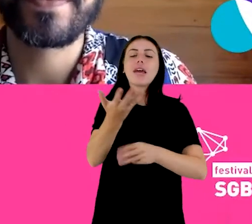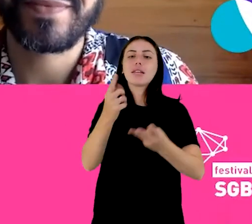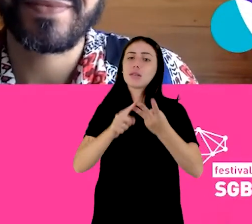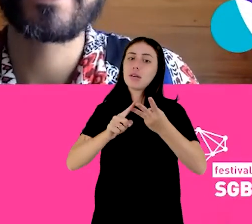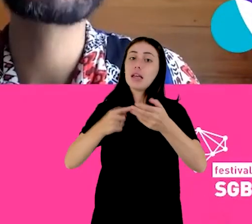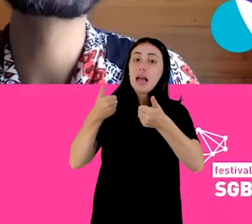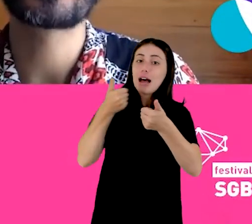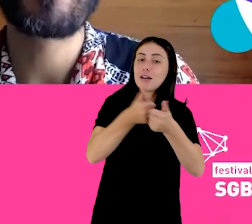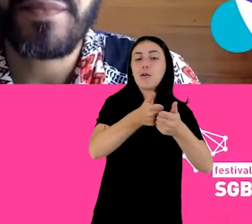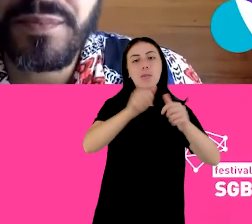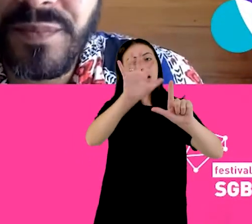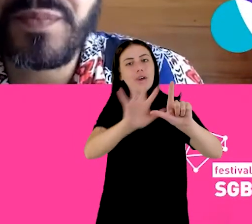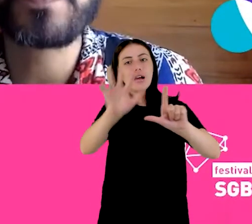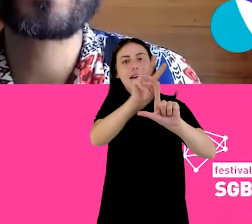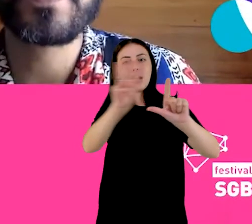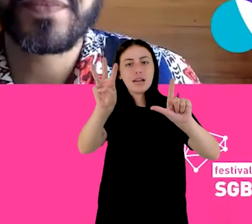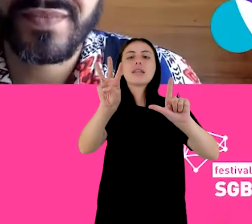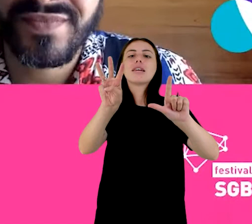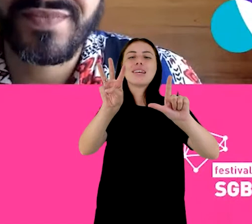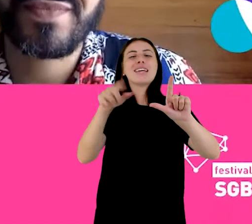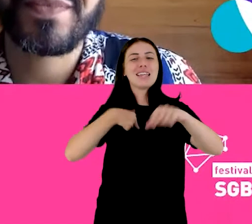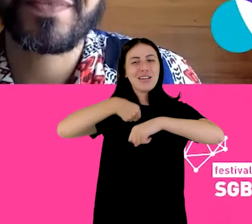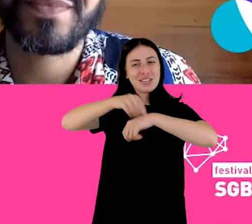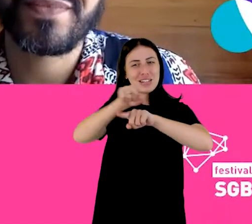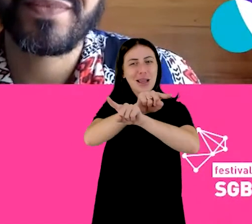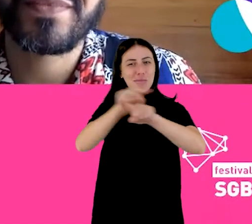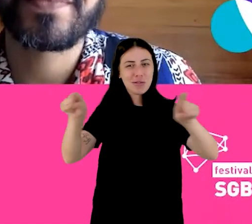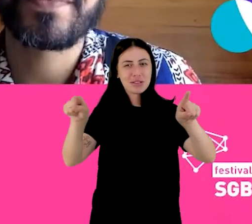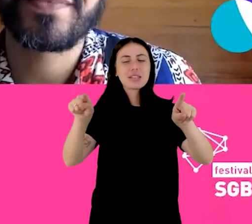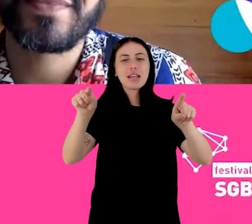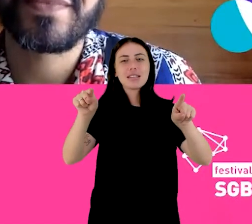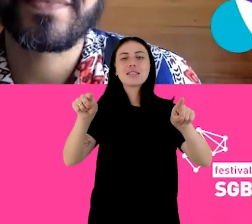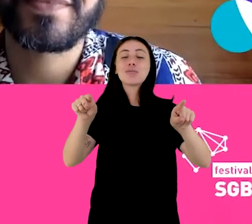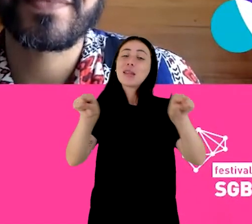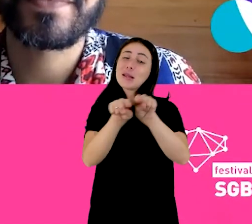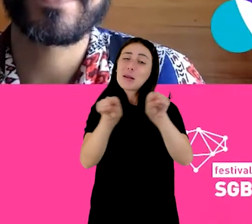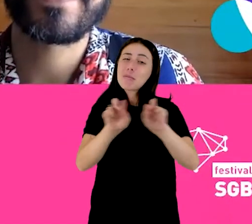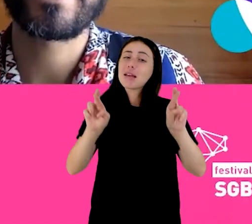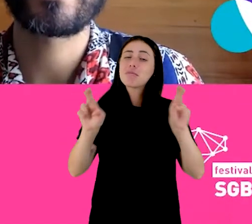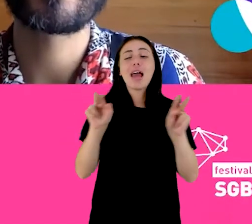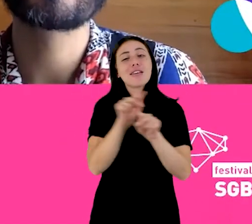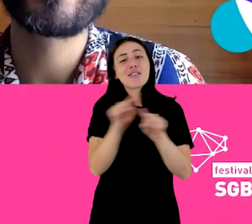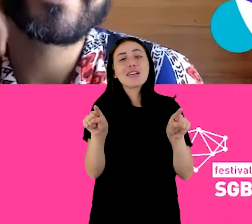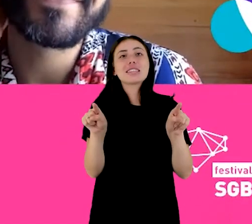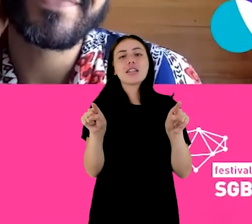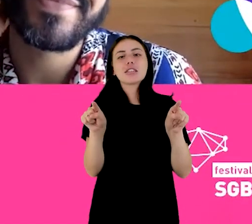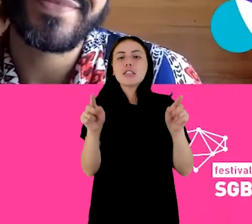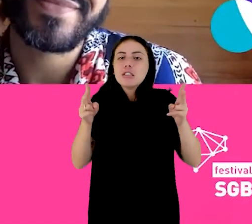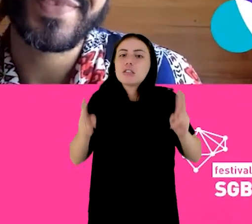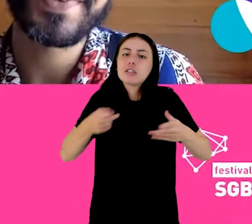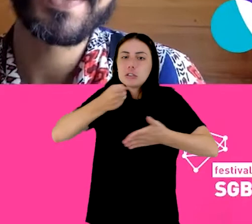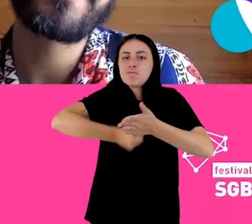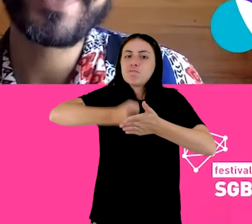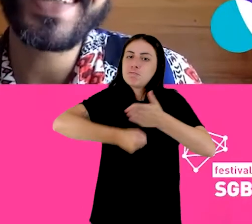o podcast, acompanhem os movimentos do Good Pitch Brasil e vida longa, distribuição de impacto, né, Rick? A